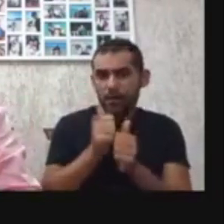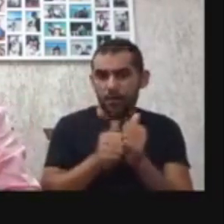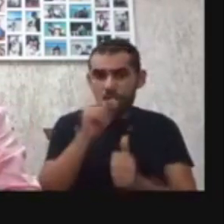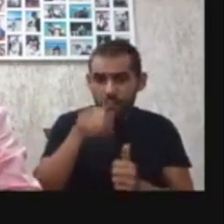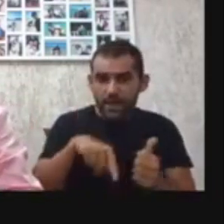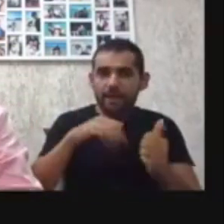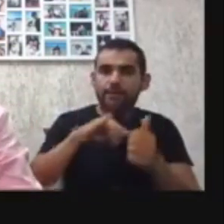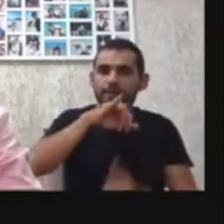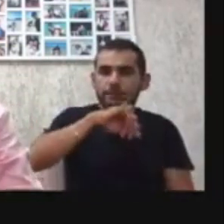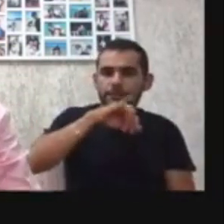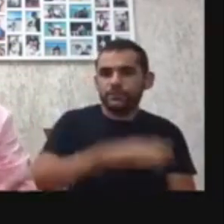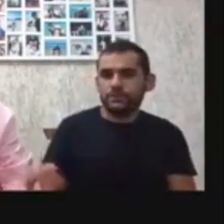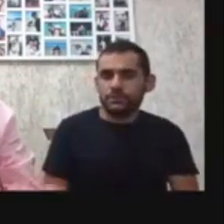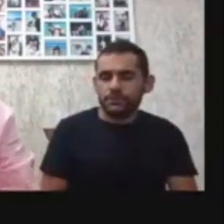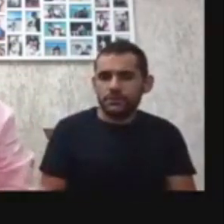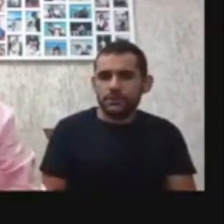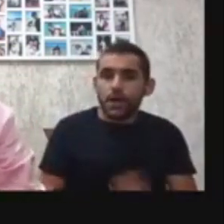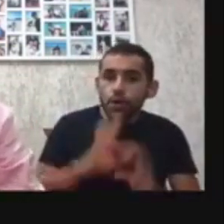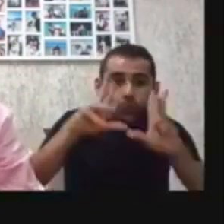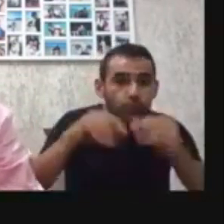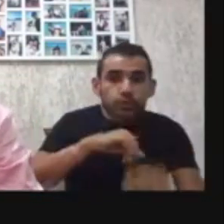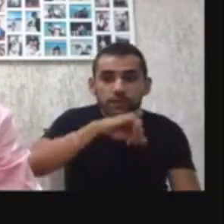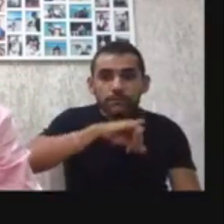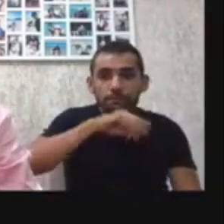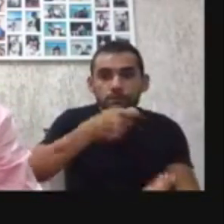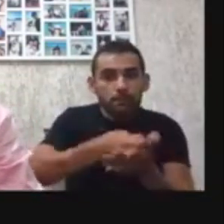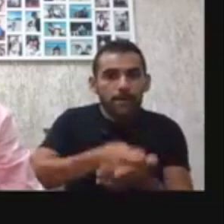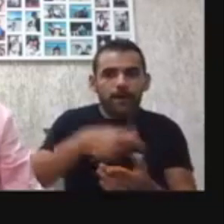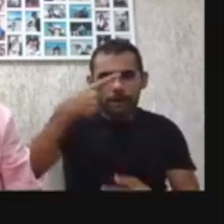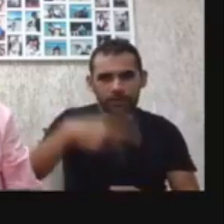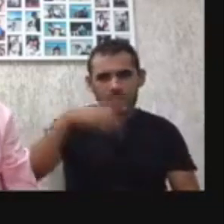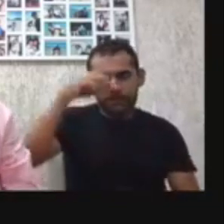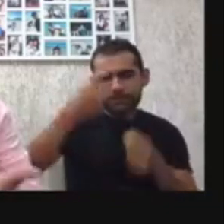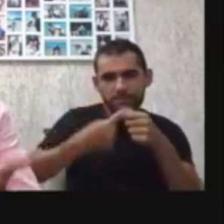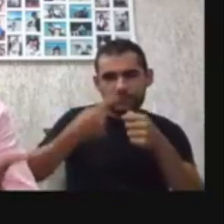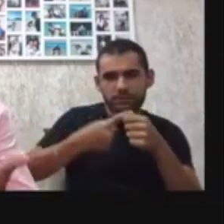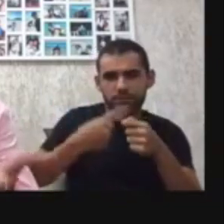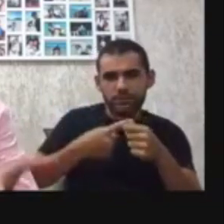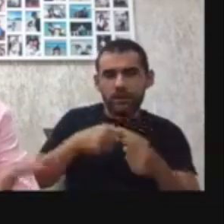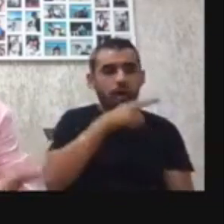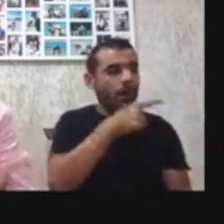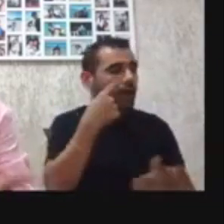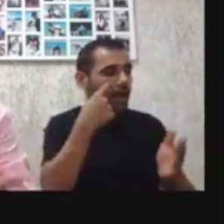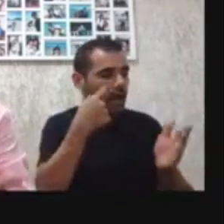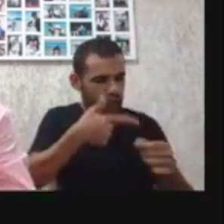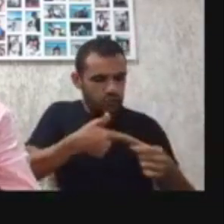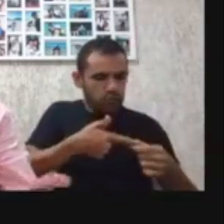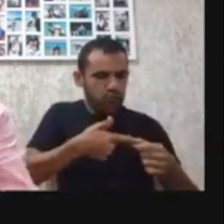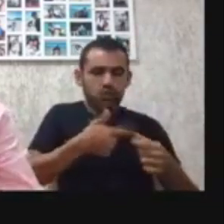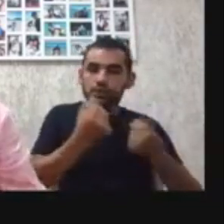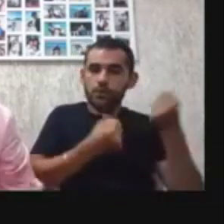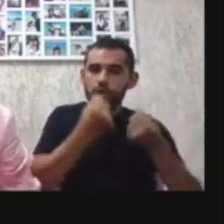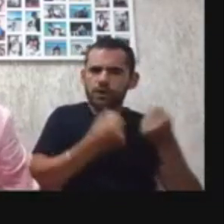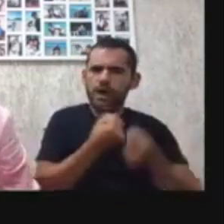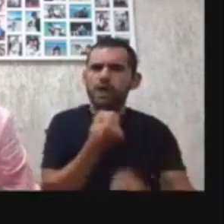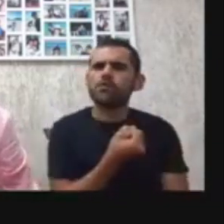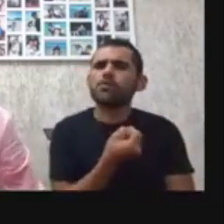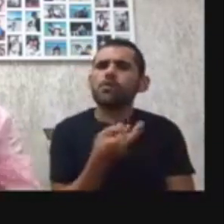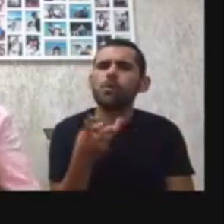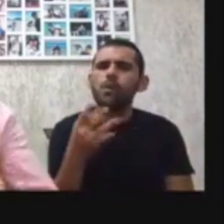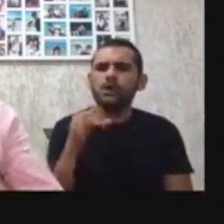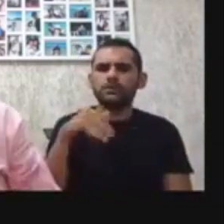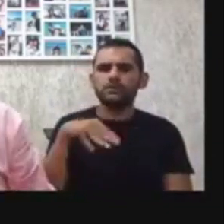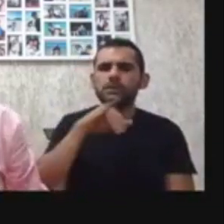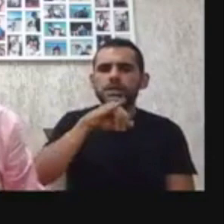imposto. Entendeu? Tudo você paga imposto nessa cidade. Olha lá na gasolina, lá na que você põe no seu carro, quanto de imposto você